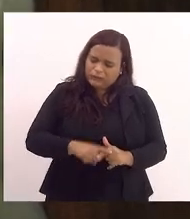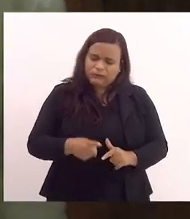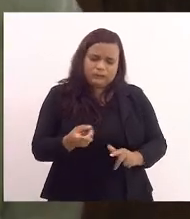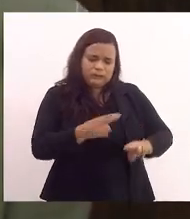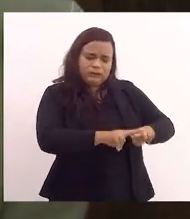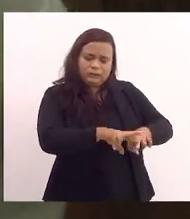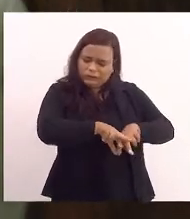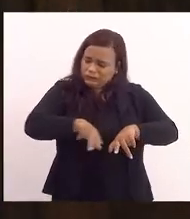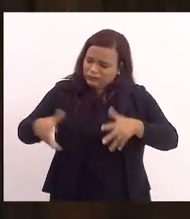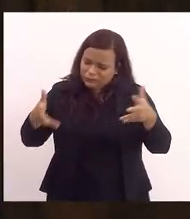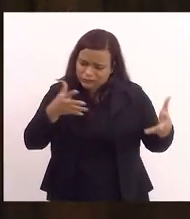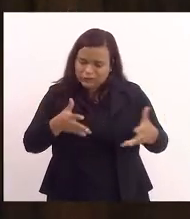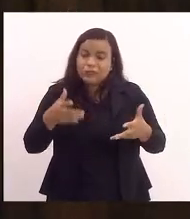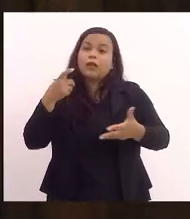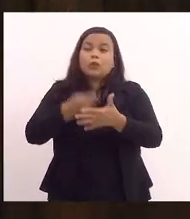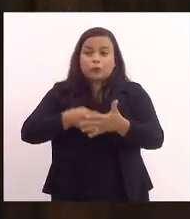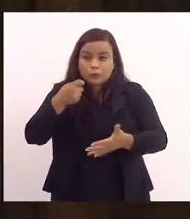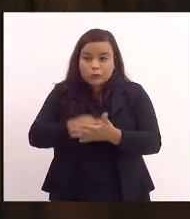Mas a luta continua.